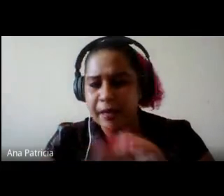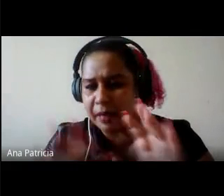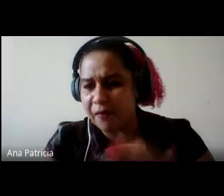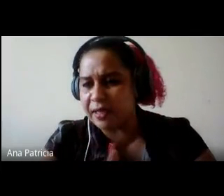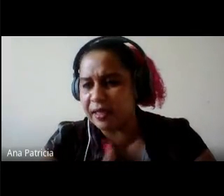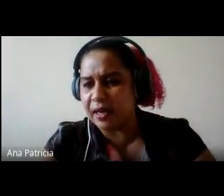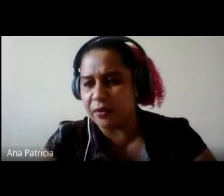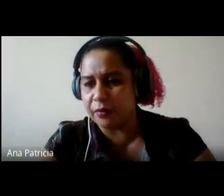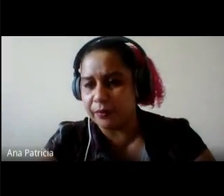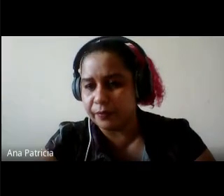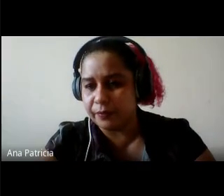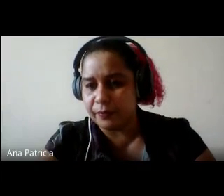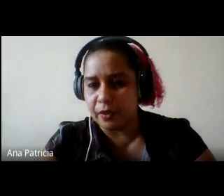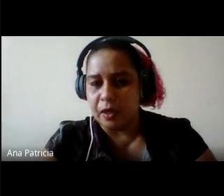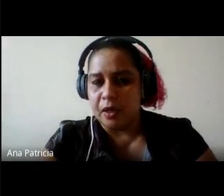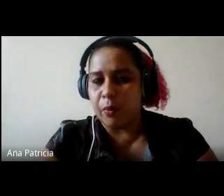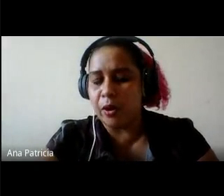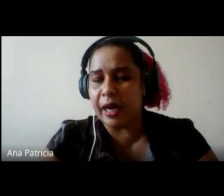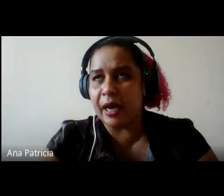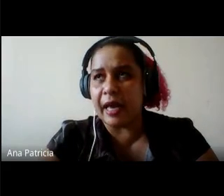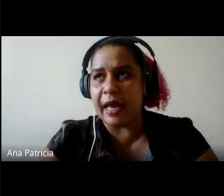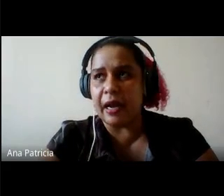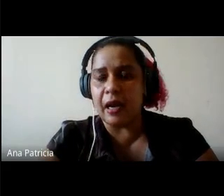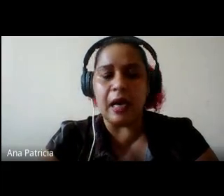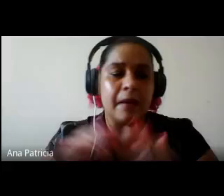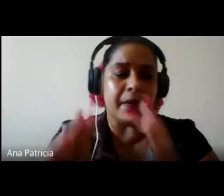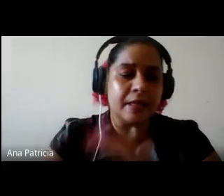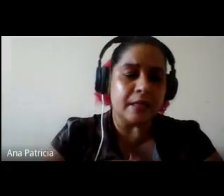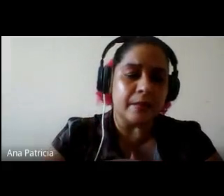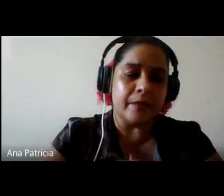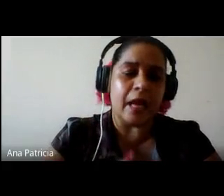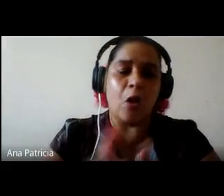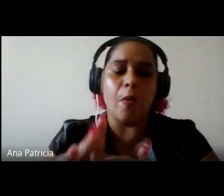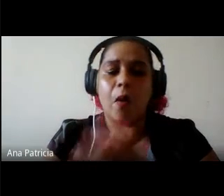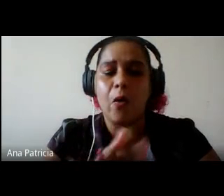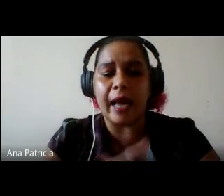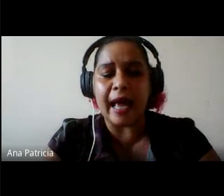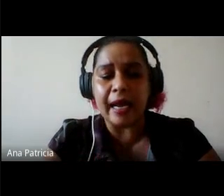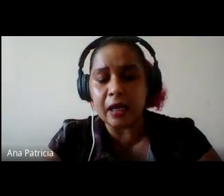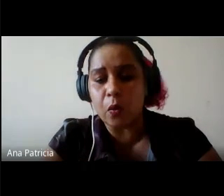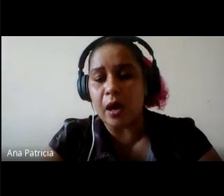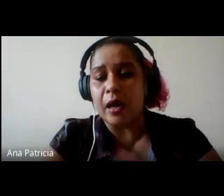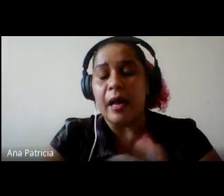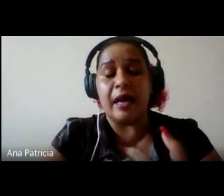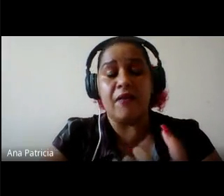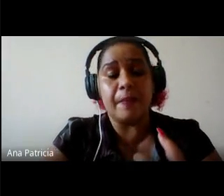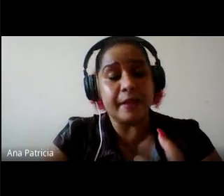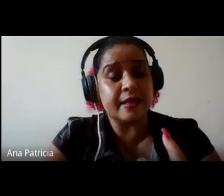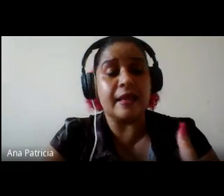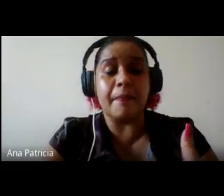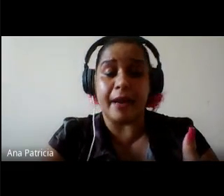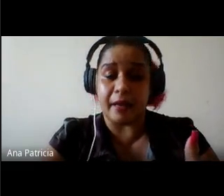você pratica para fazer direito. Porque Libras é como qualquer língua. Ela